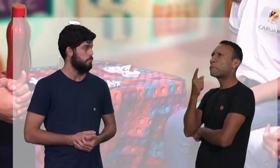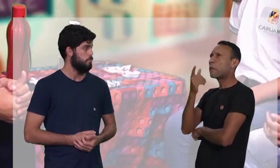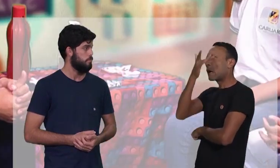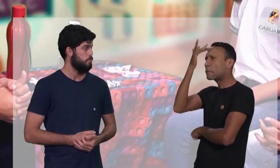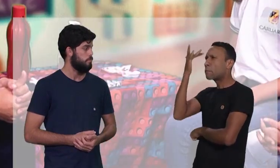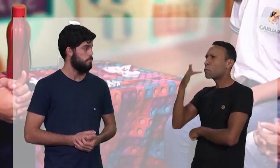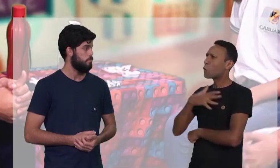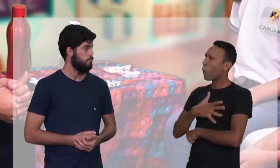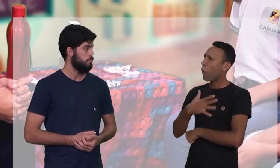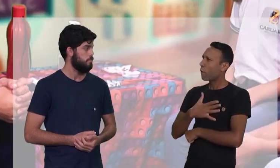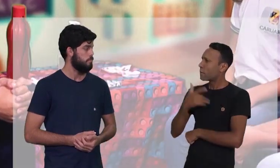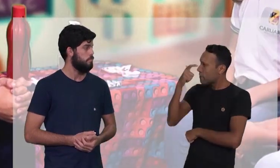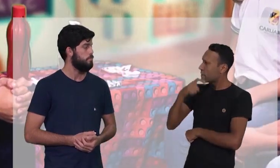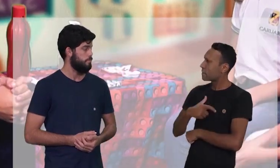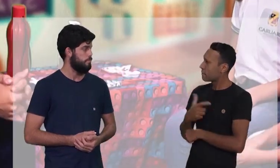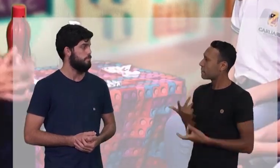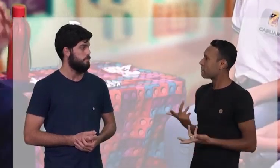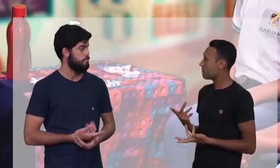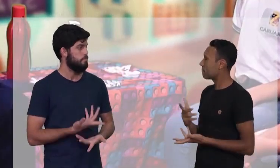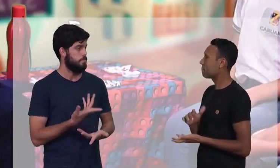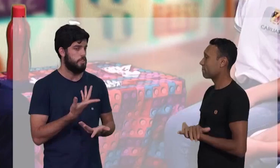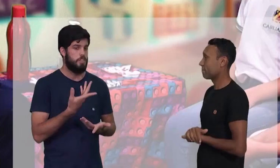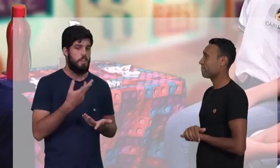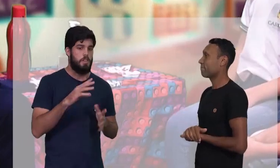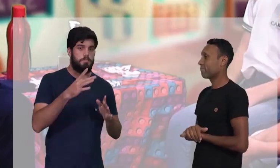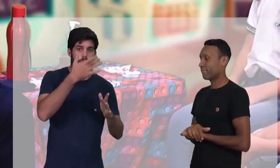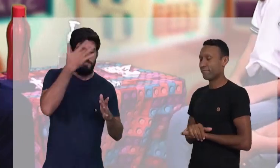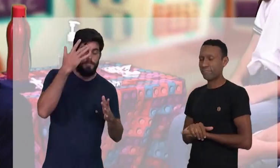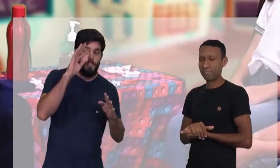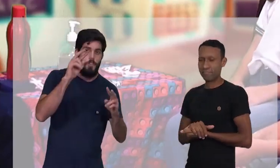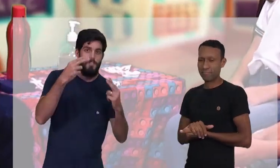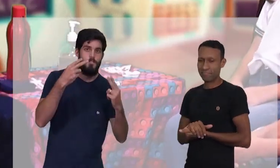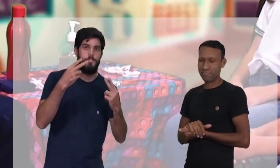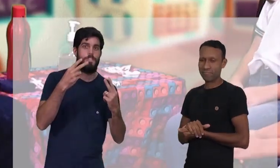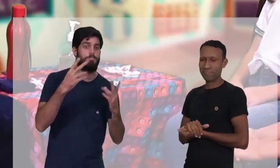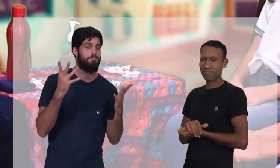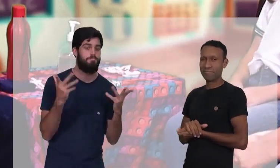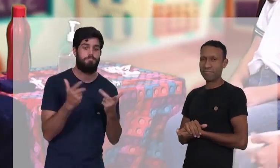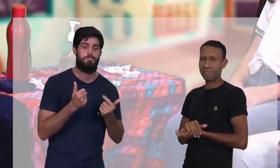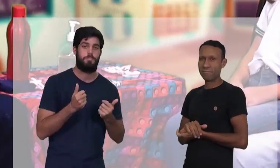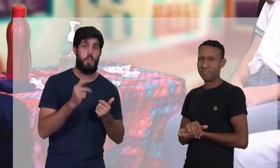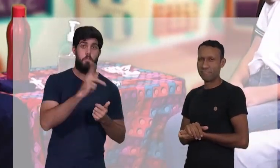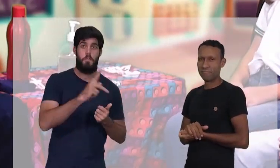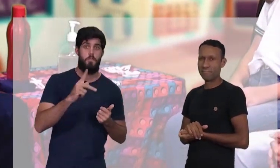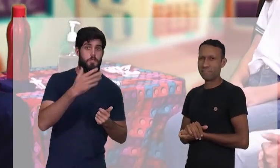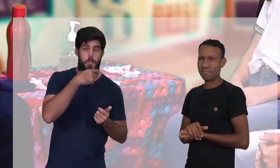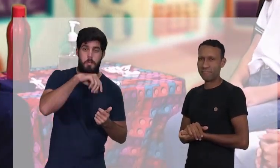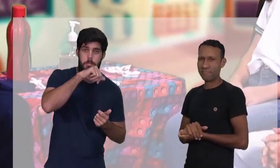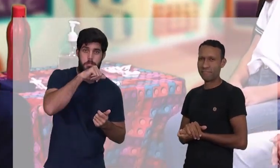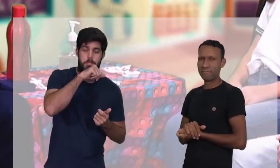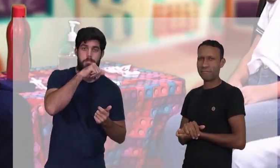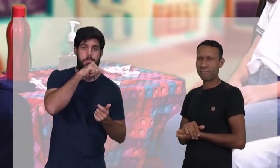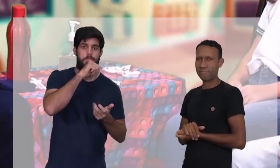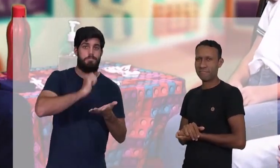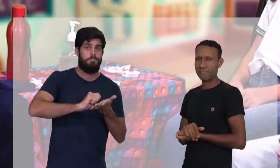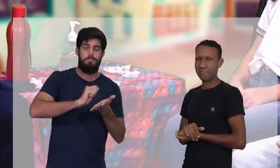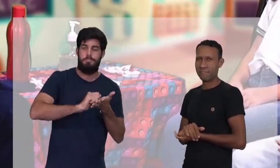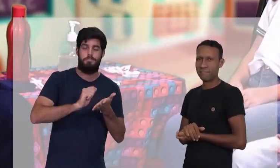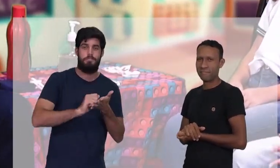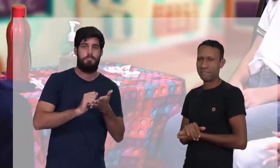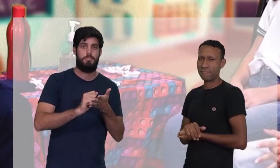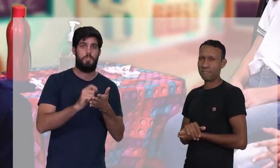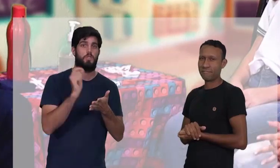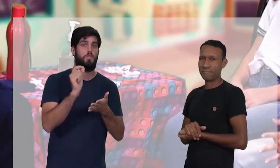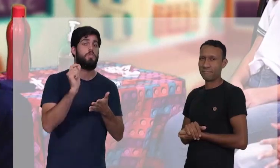você. Nossa. Gente, olha que maravilhoso, então, anota até aí, tá, professores e pais? A questão